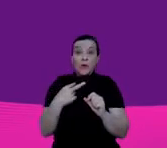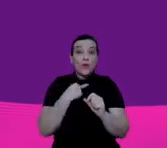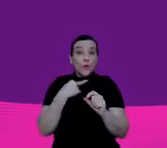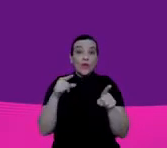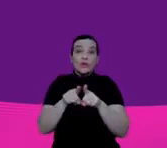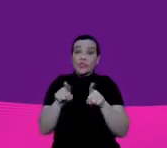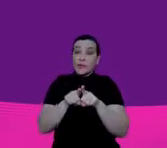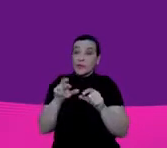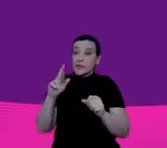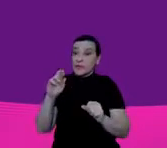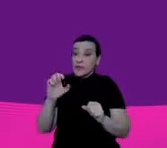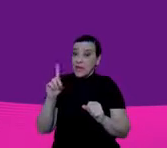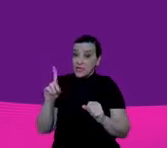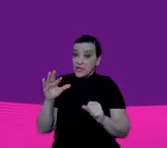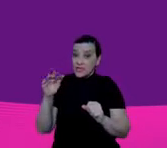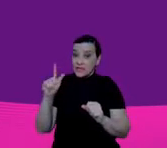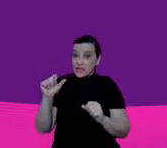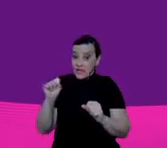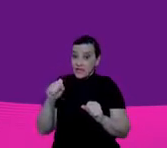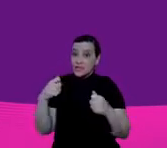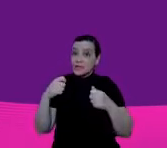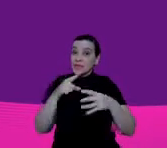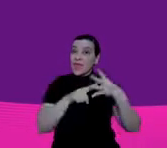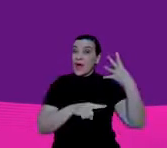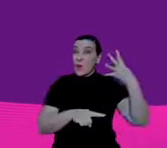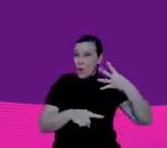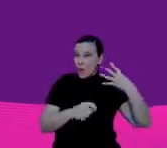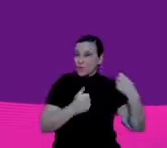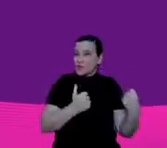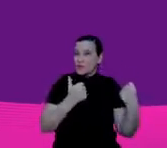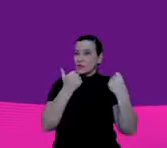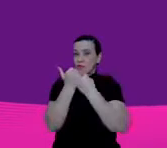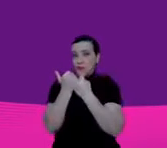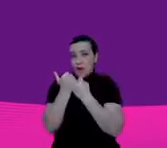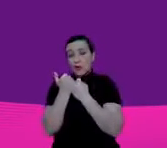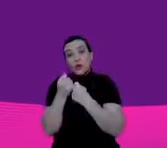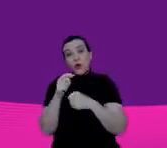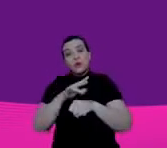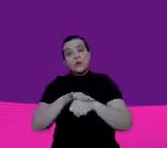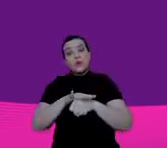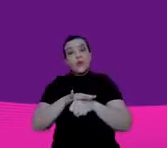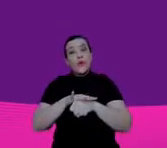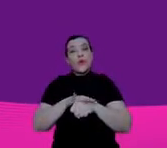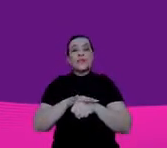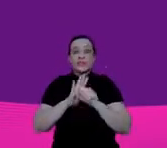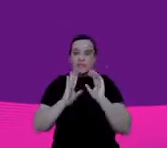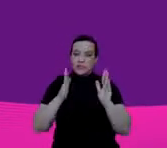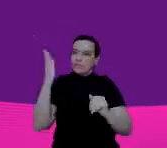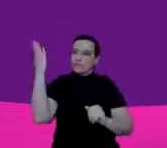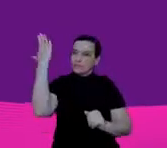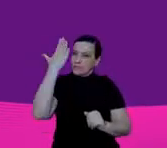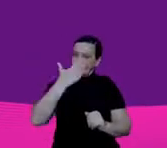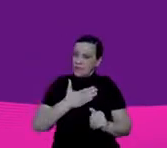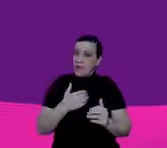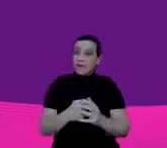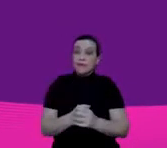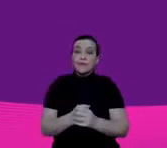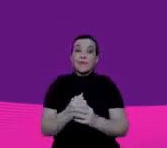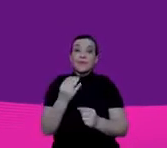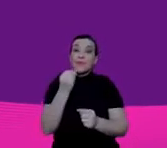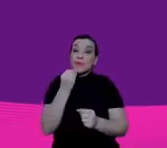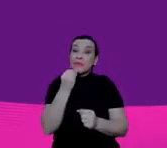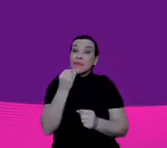de suporte, ou você tem uma doença de Parkinson clinicamente provável, quando você não tem critério de exclusão e